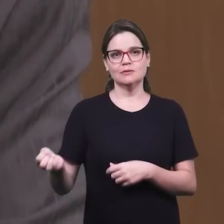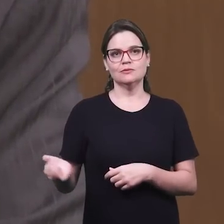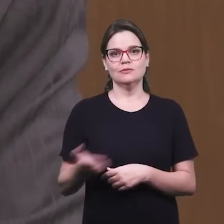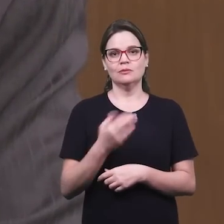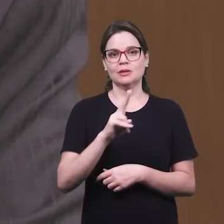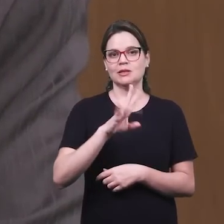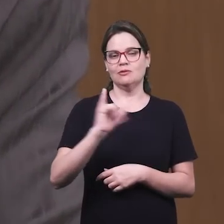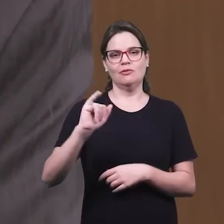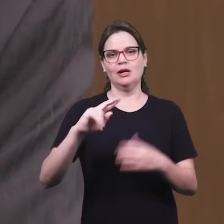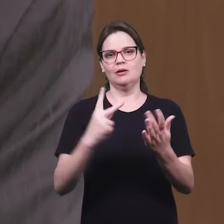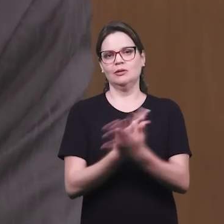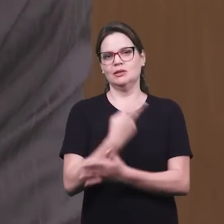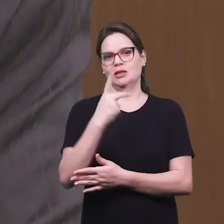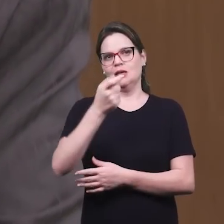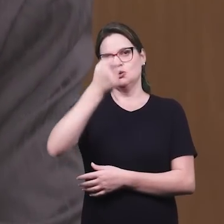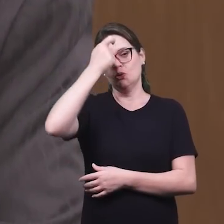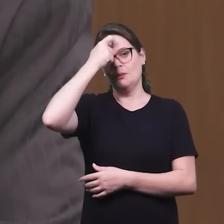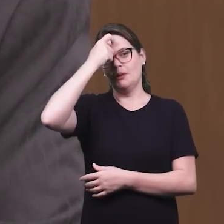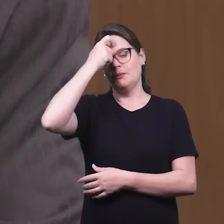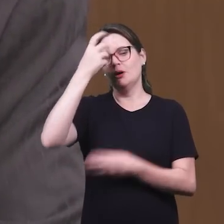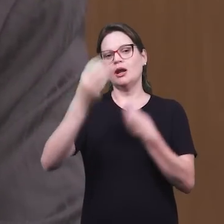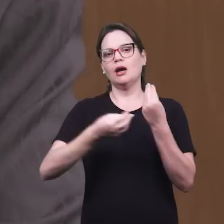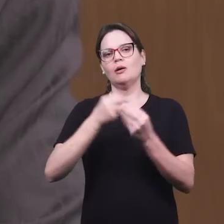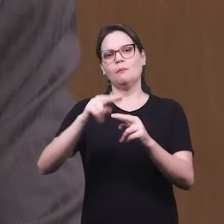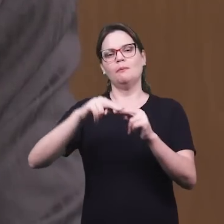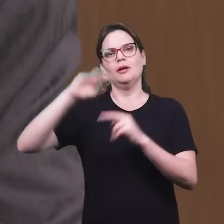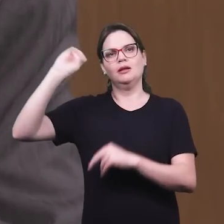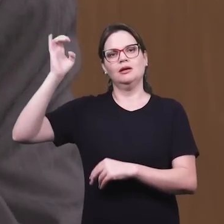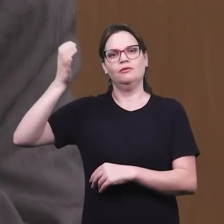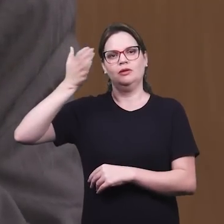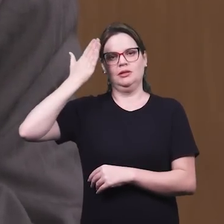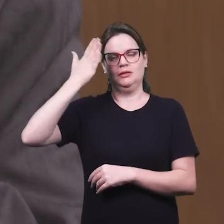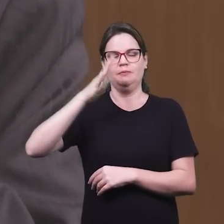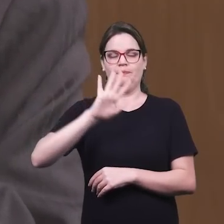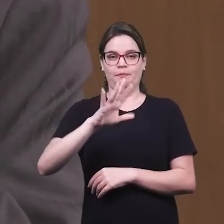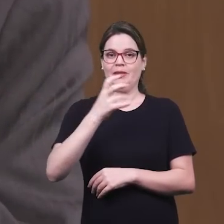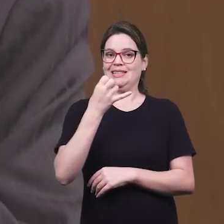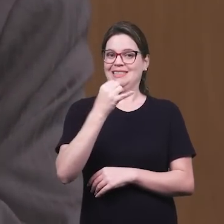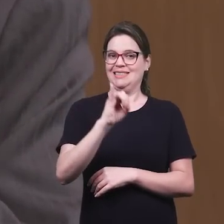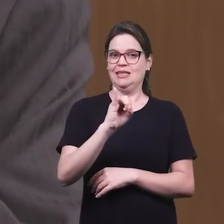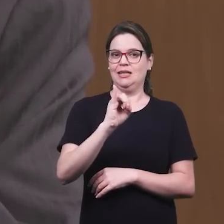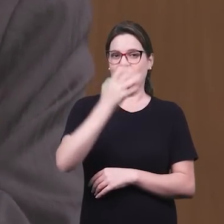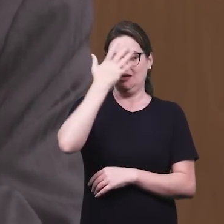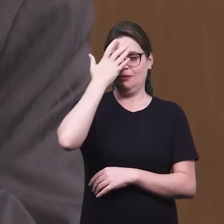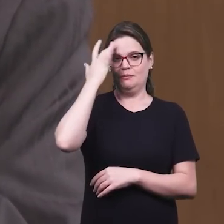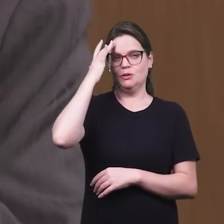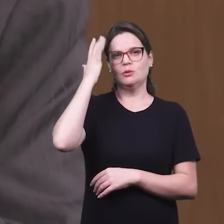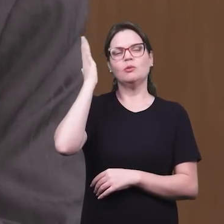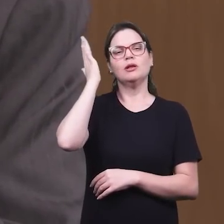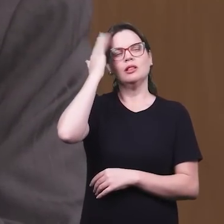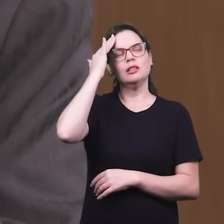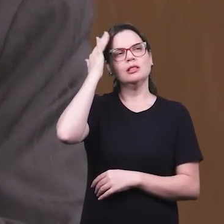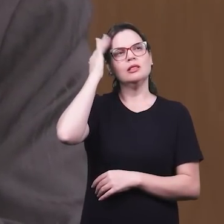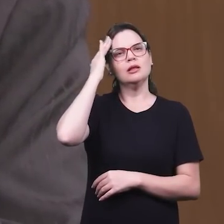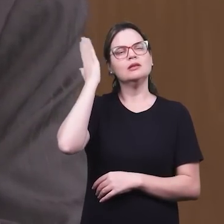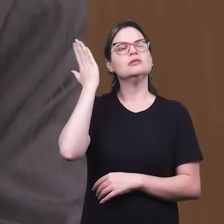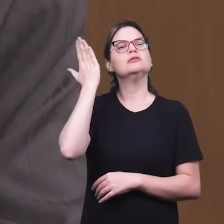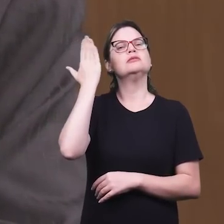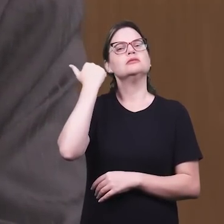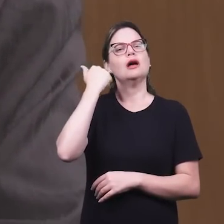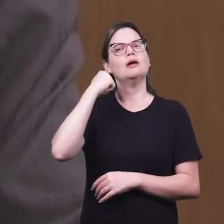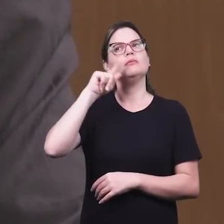na sua memória é pela revelação. Quando o homem entende que tem uma eternidade a